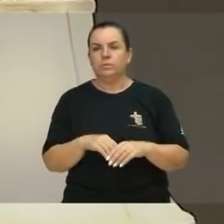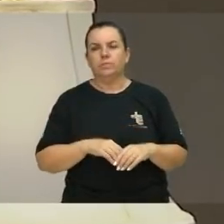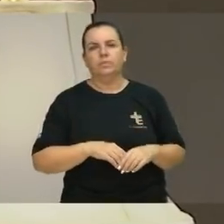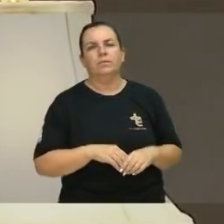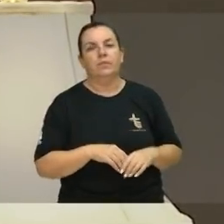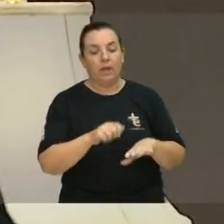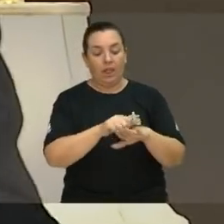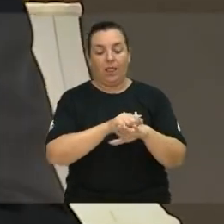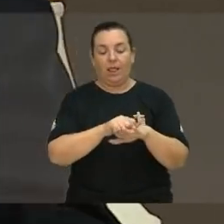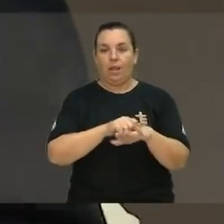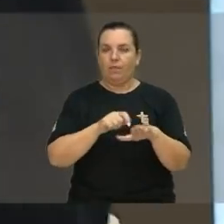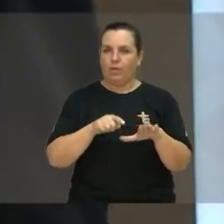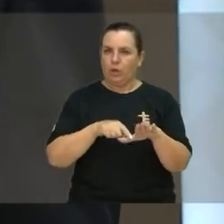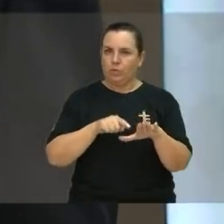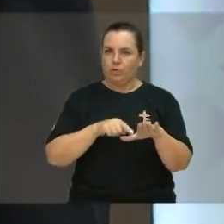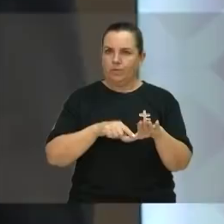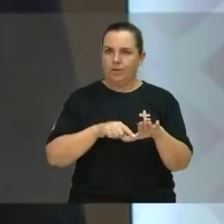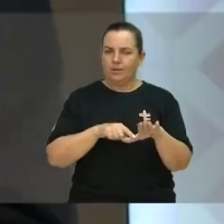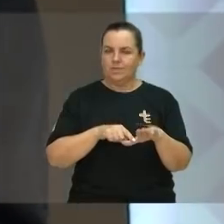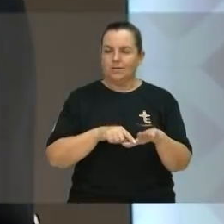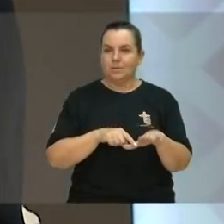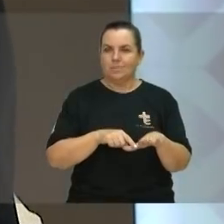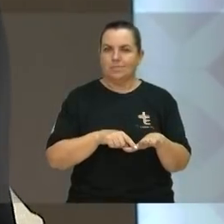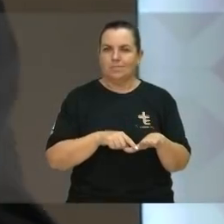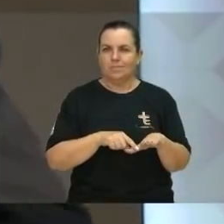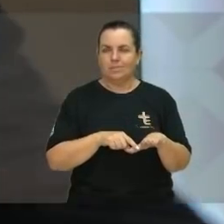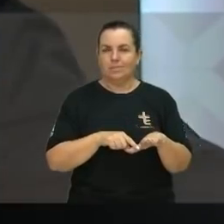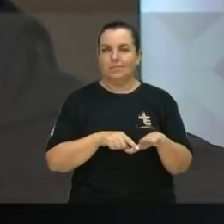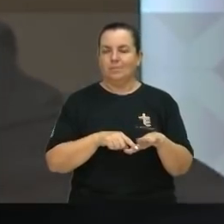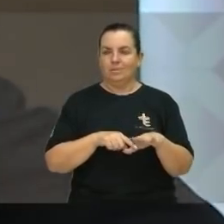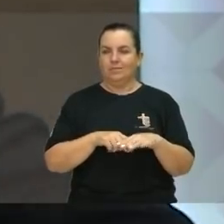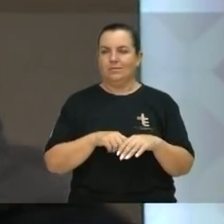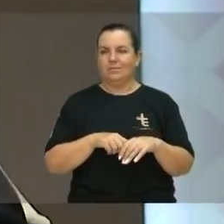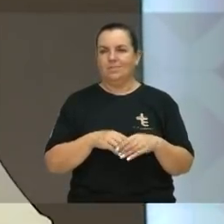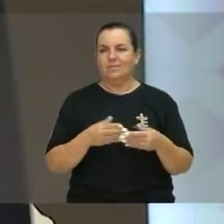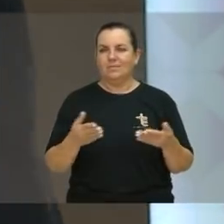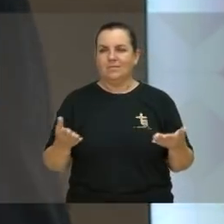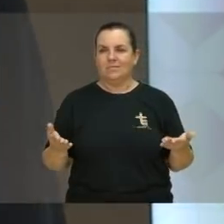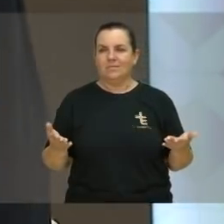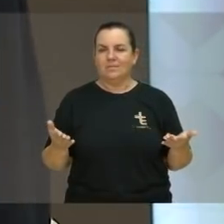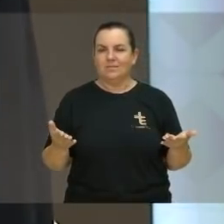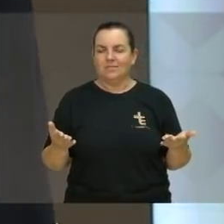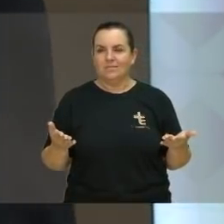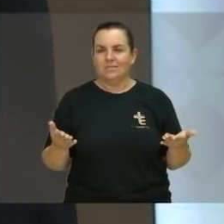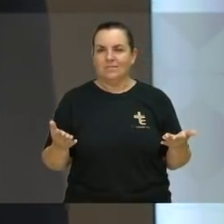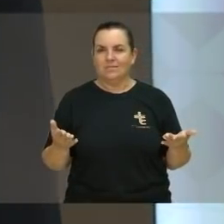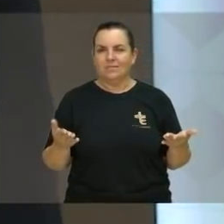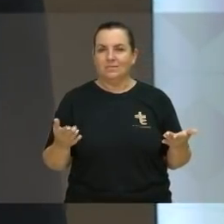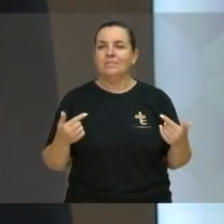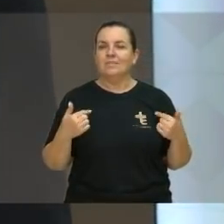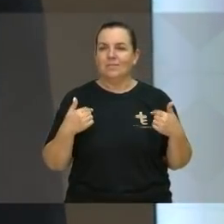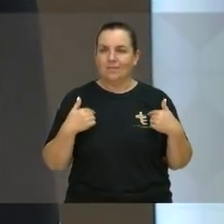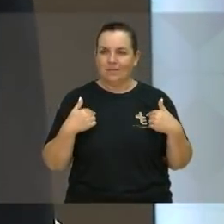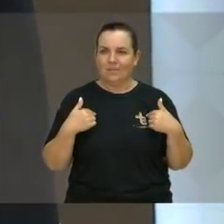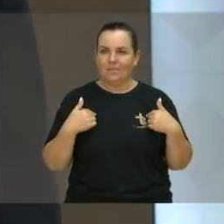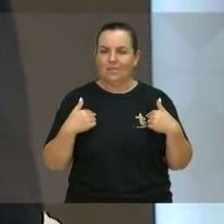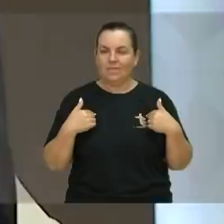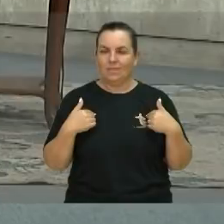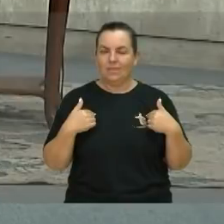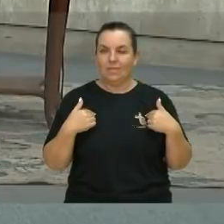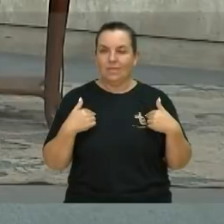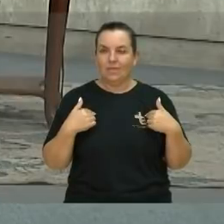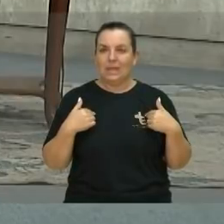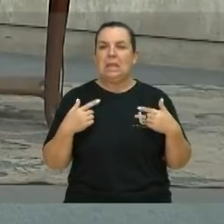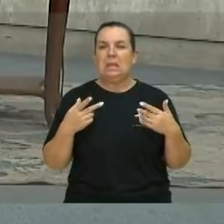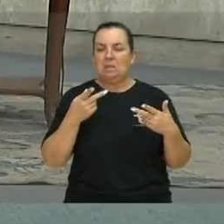lavar os pés eu sou o mestre sou o senhor olha aqui como exercer sua mais teria